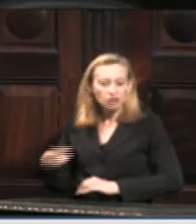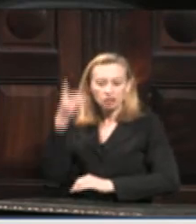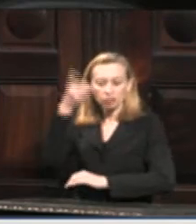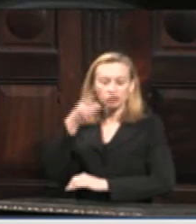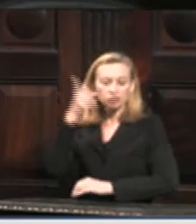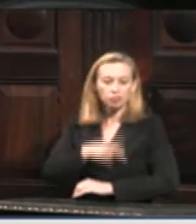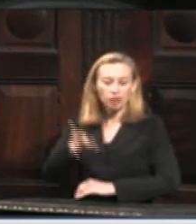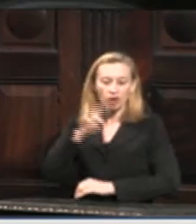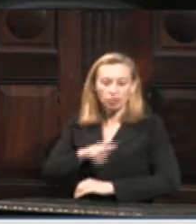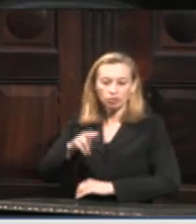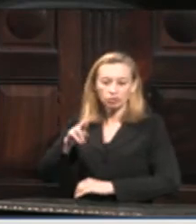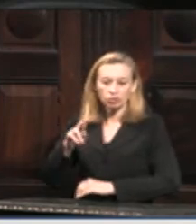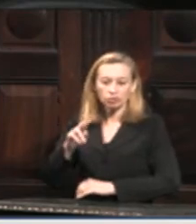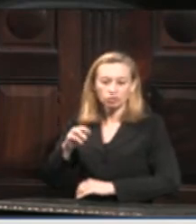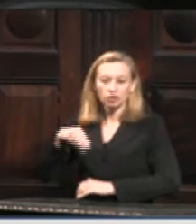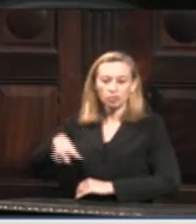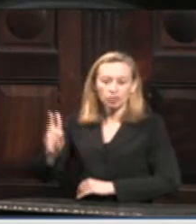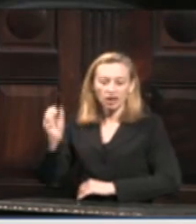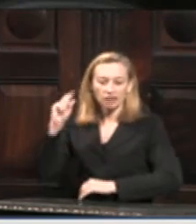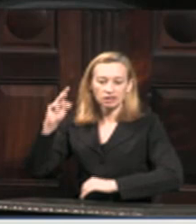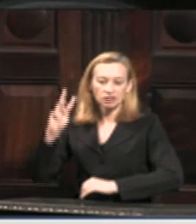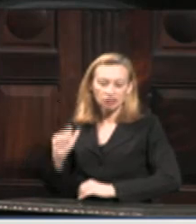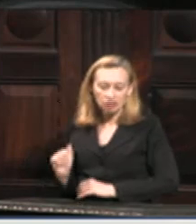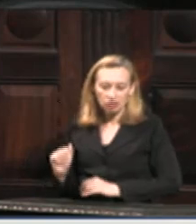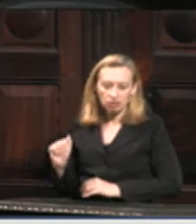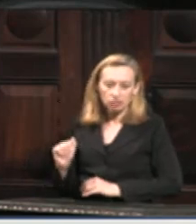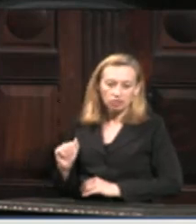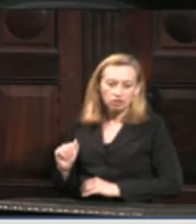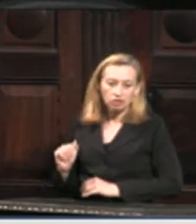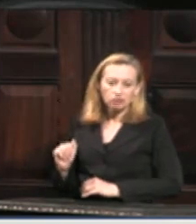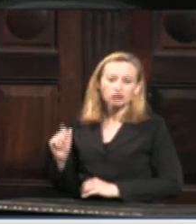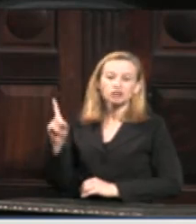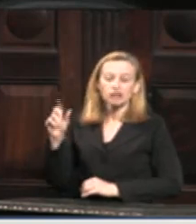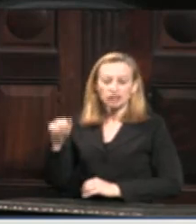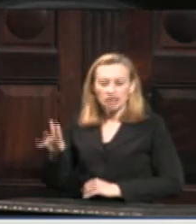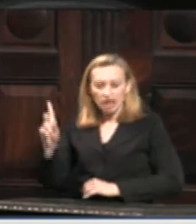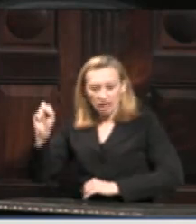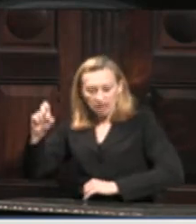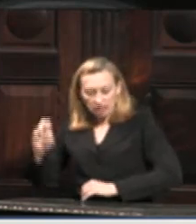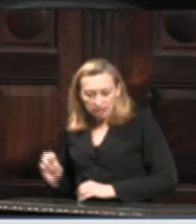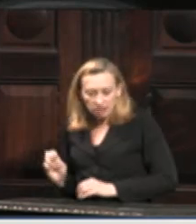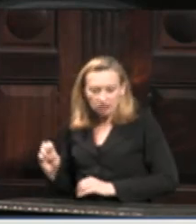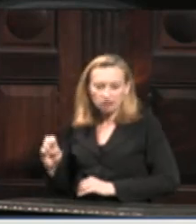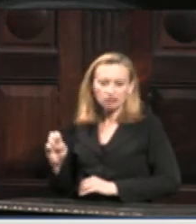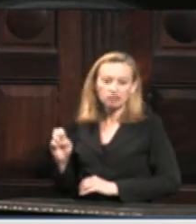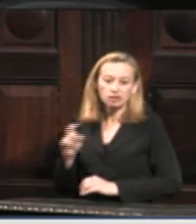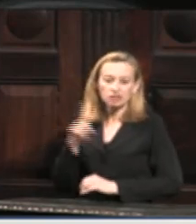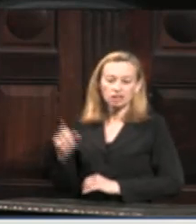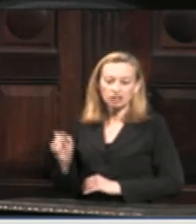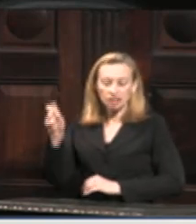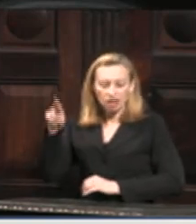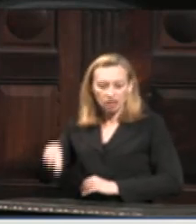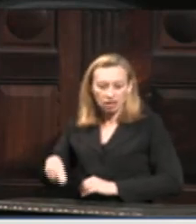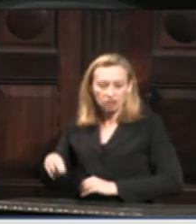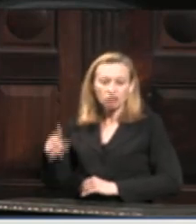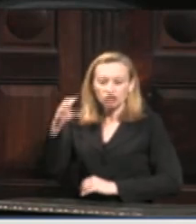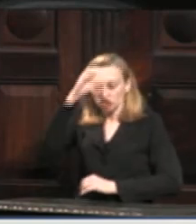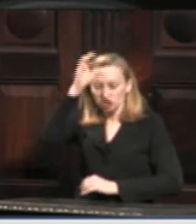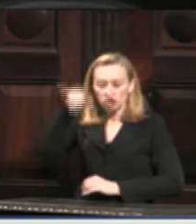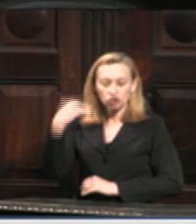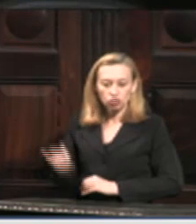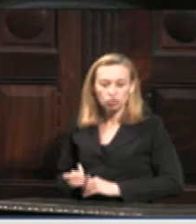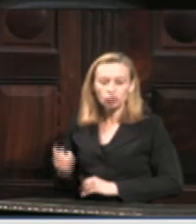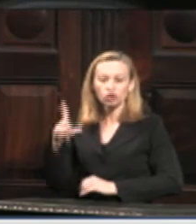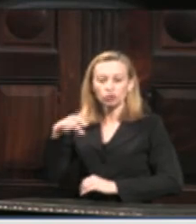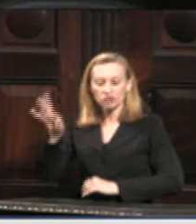Divaldo Mulim, Marta Rocha, Ana Paula Rechuan, Daniele Guerreiro, Márcia Giovanni, Zeidan, enfermeira Rejane, Cidinha Campos, Tia Ju e